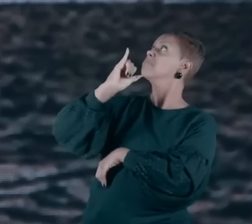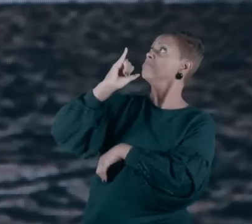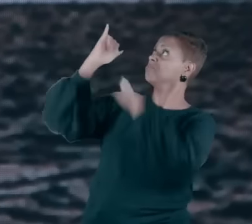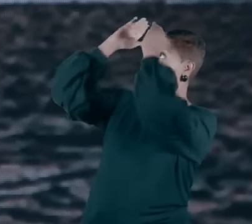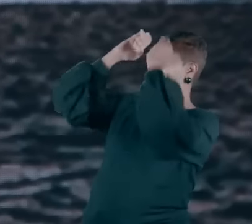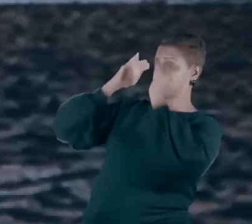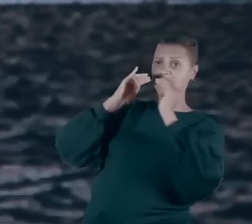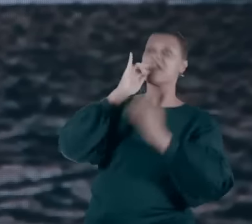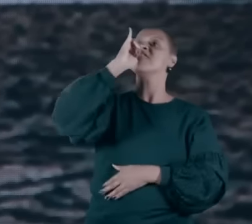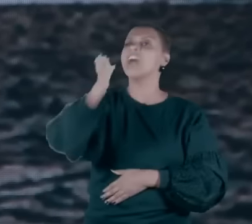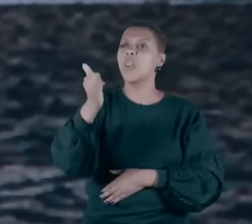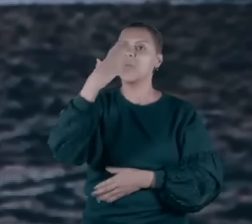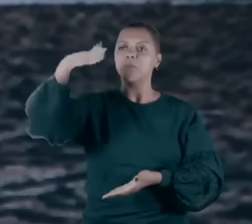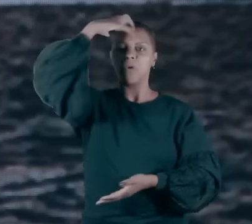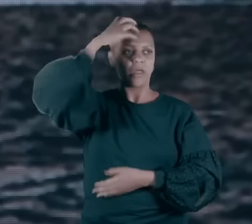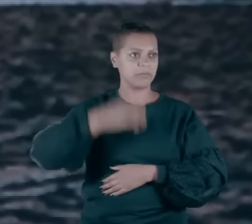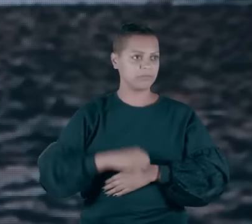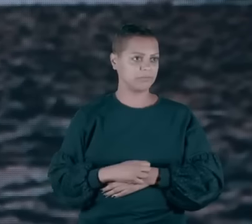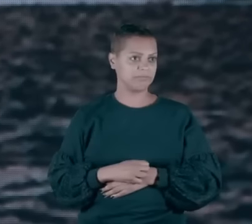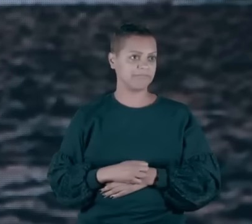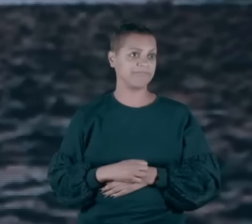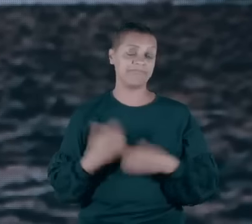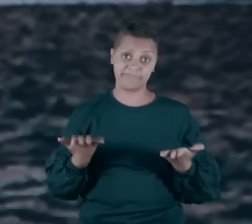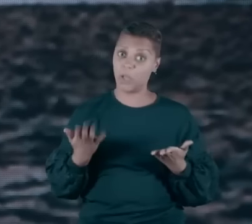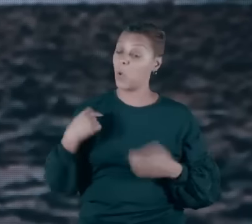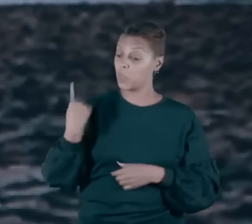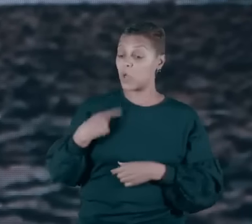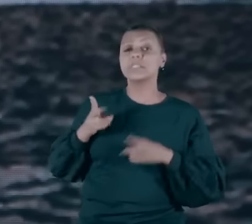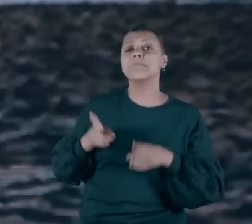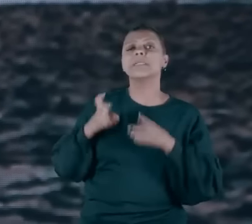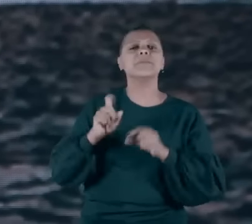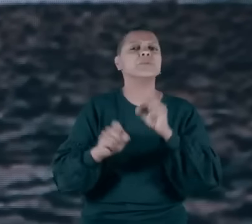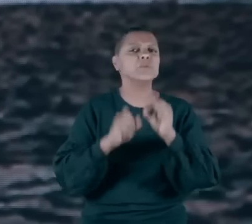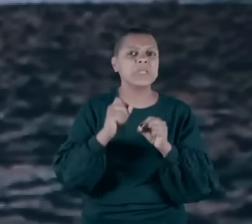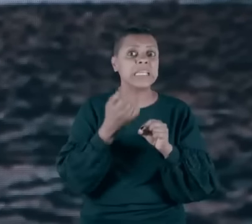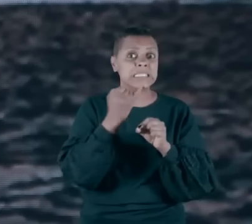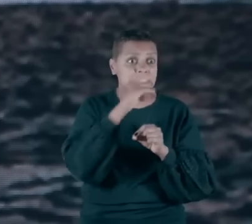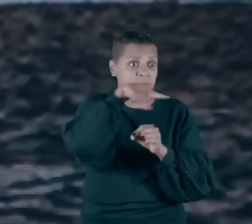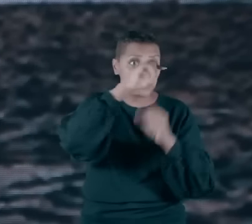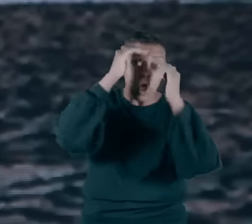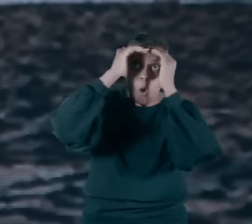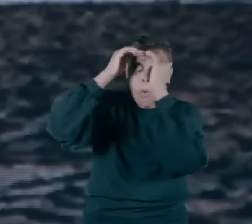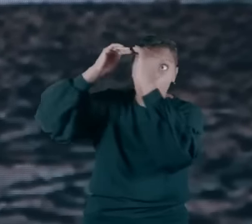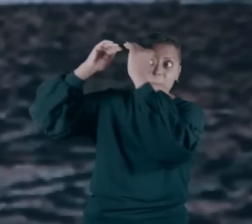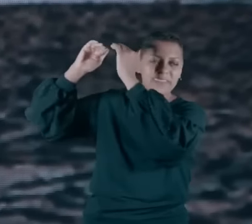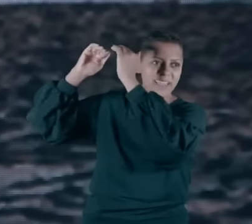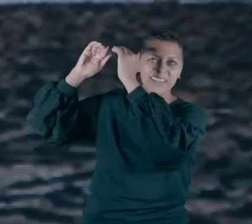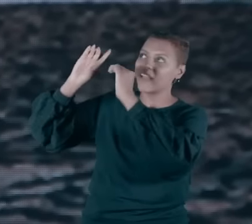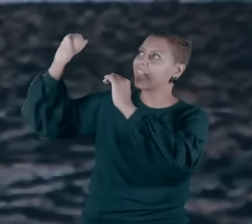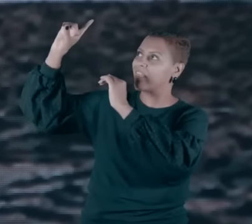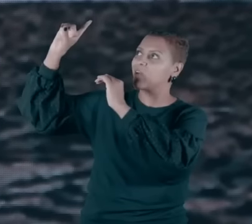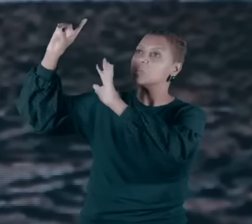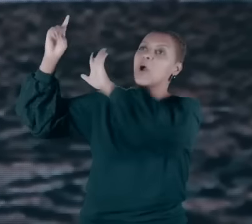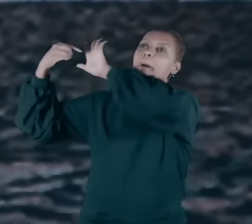corria mas a gente percebe que somente após a obediência Deus lhe mostrou o próximo